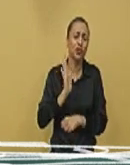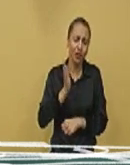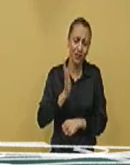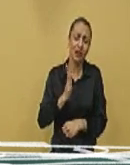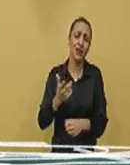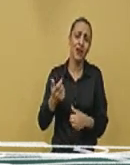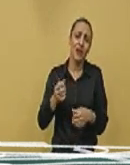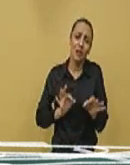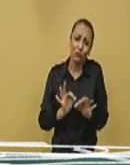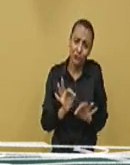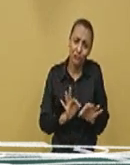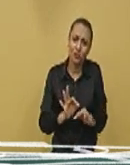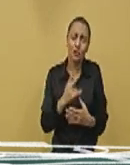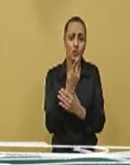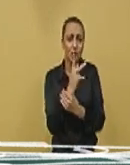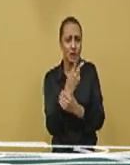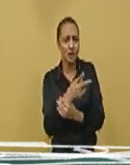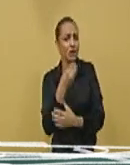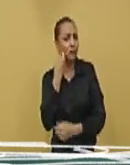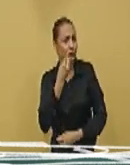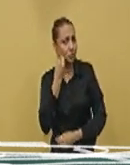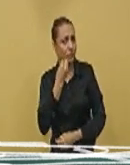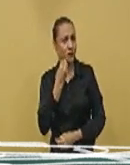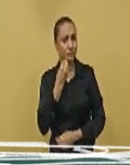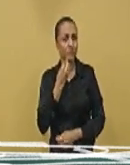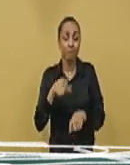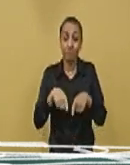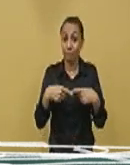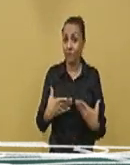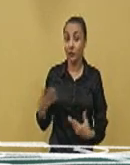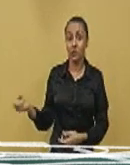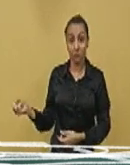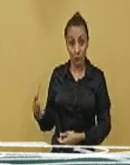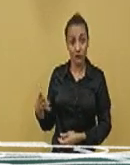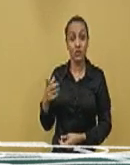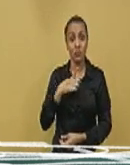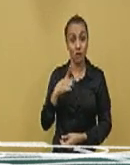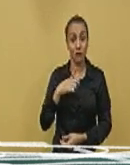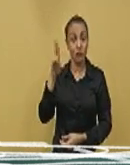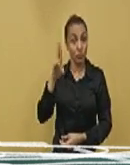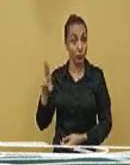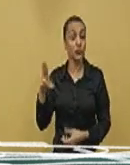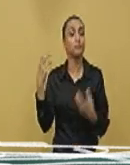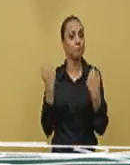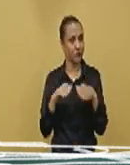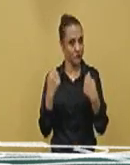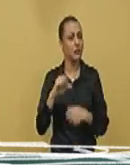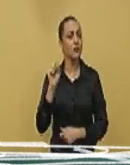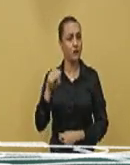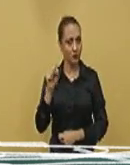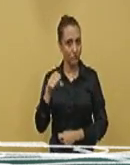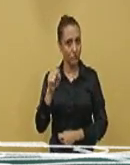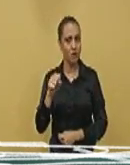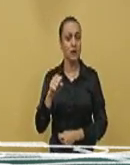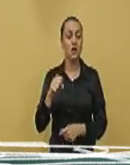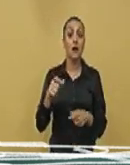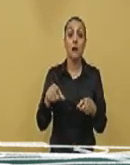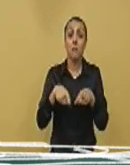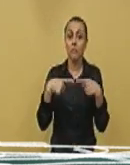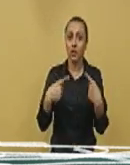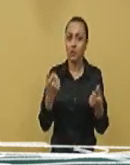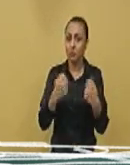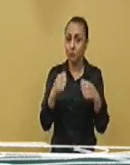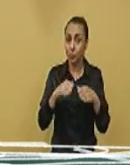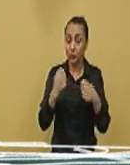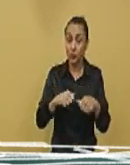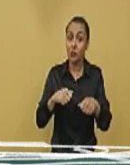sistemas e aplicação de testes. Então, a modernização da universidade é necessária, sim, desburocratização, sim, mas nós temos que usar